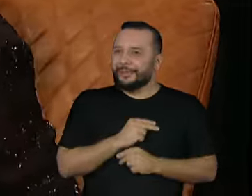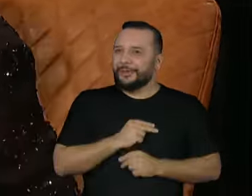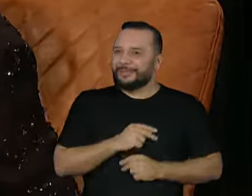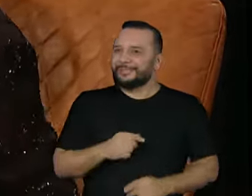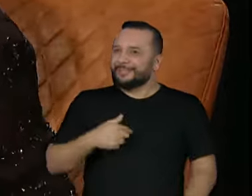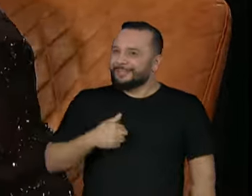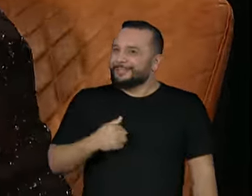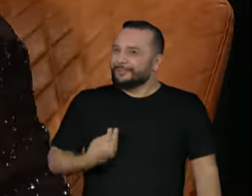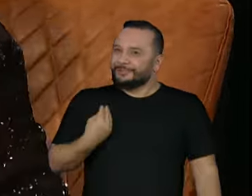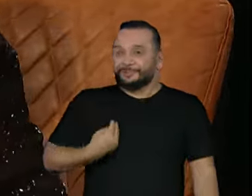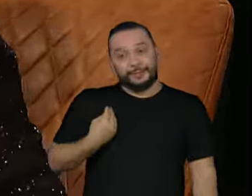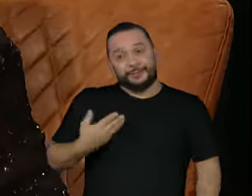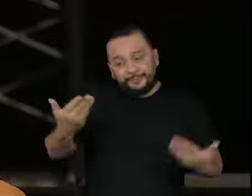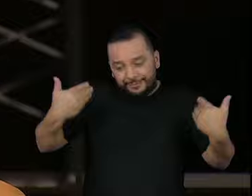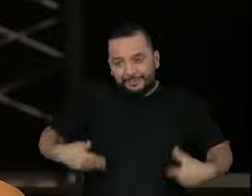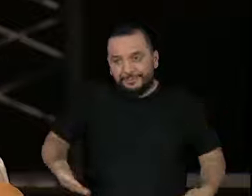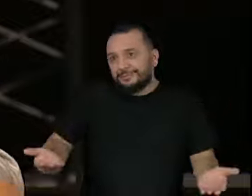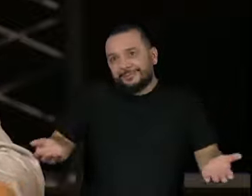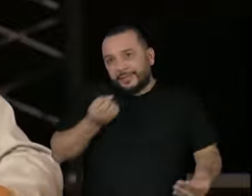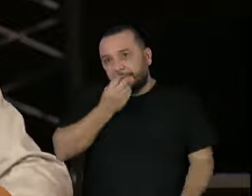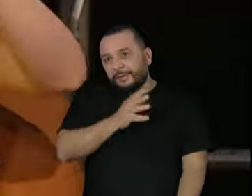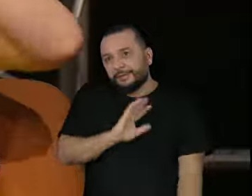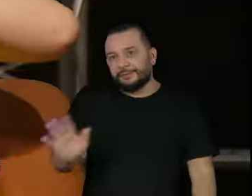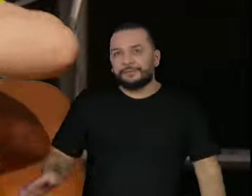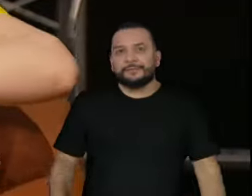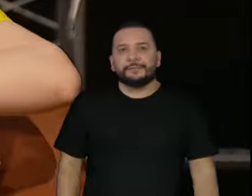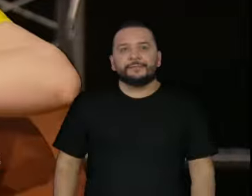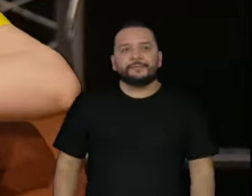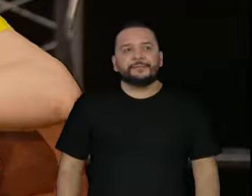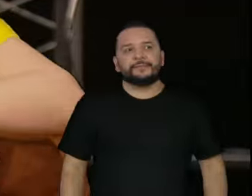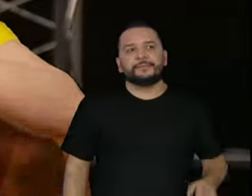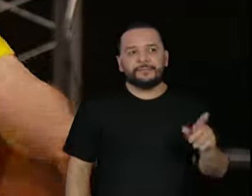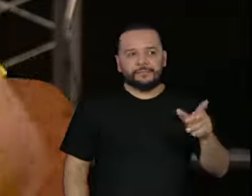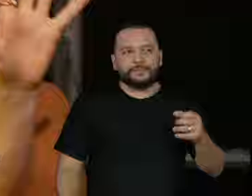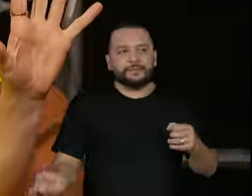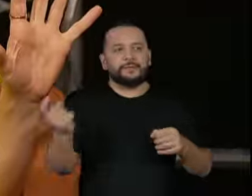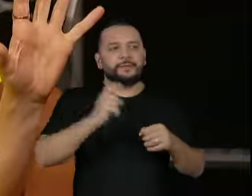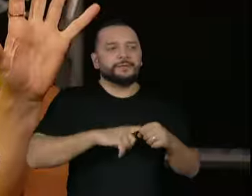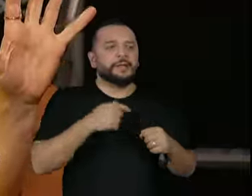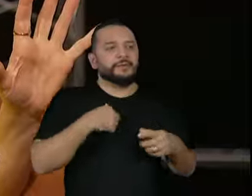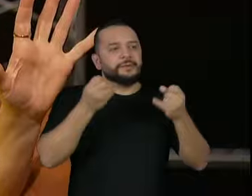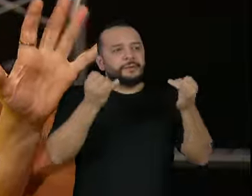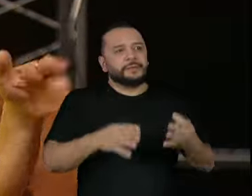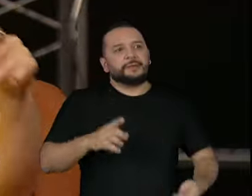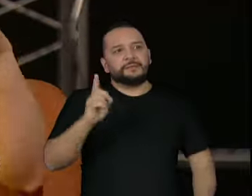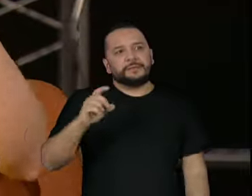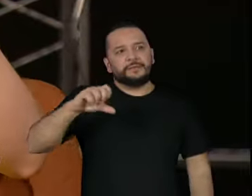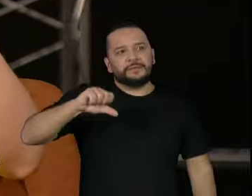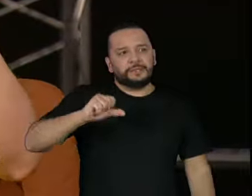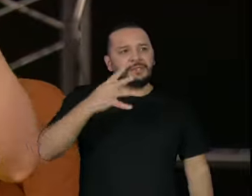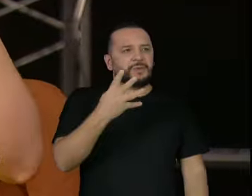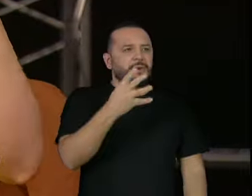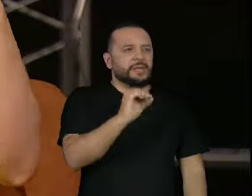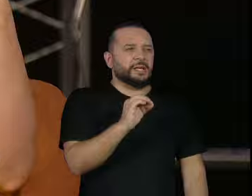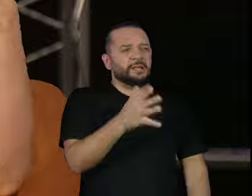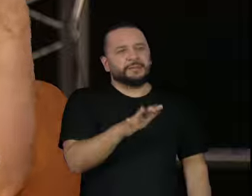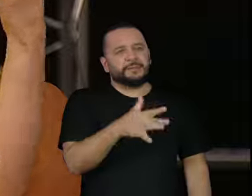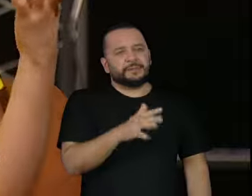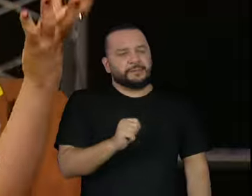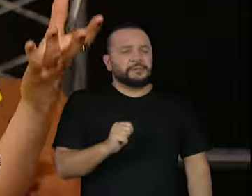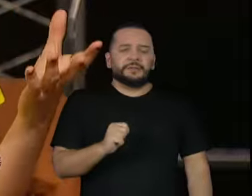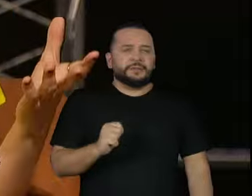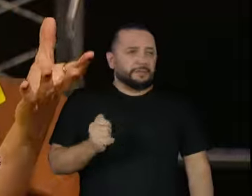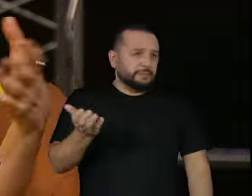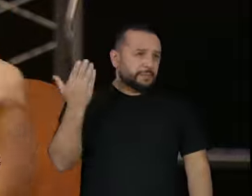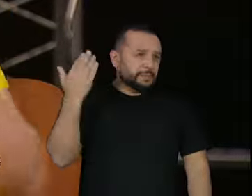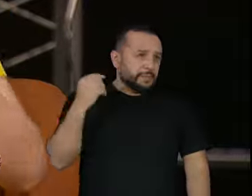sobrevivi. Sobreviveu, ainda bem. Mas vamos voltar um pouquinho, vamos falar ainda dos anos 40. Ainda não tinha